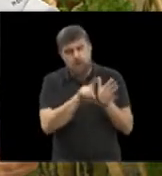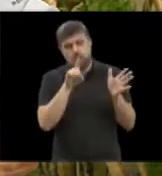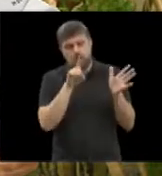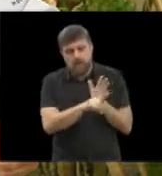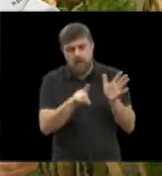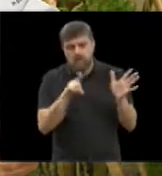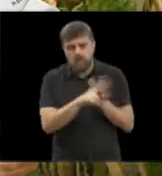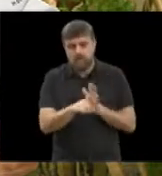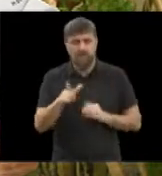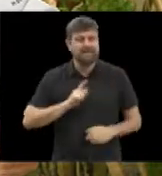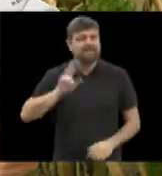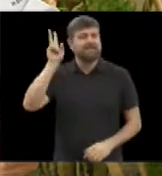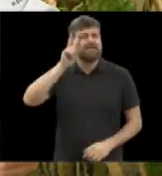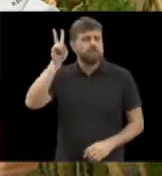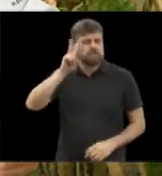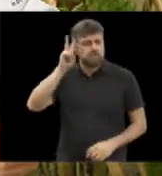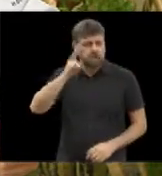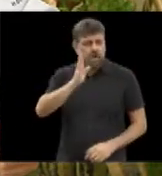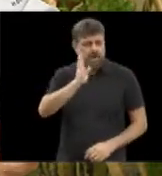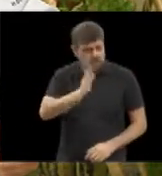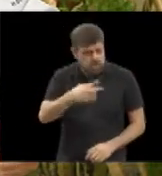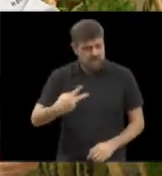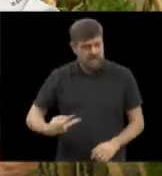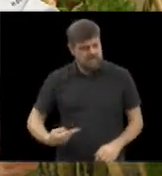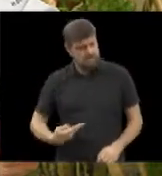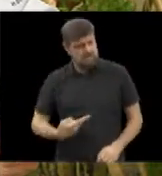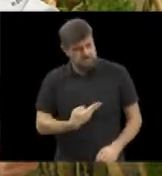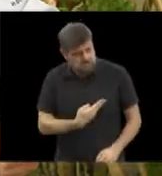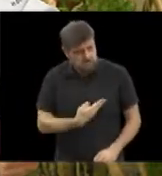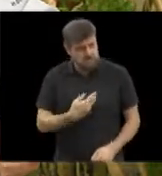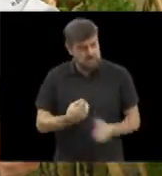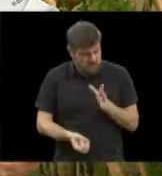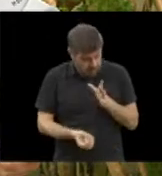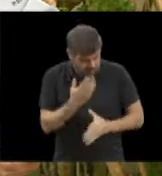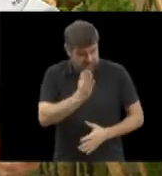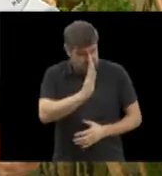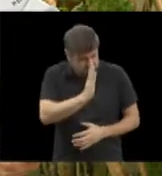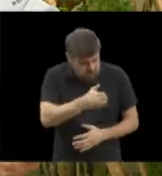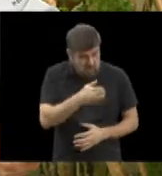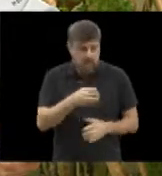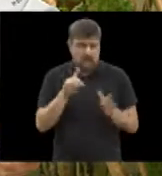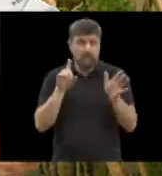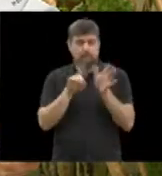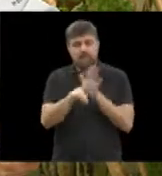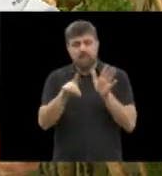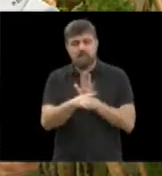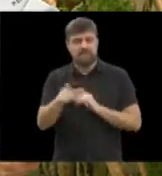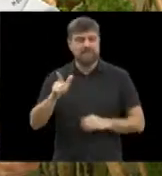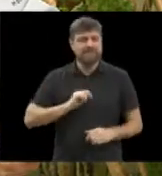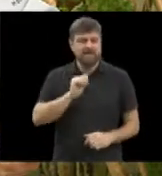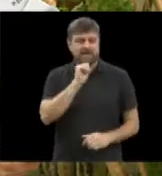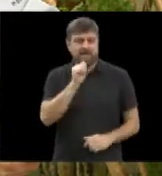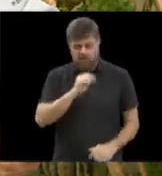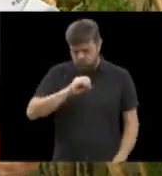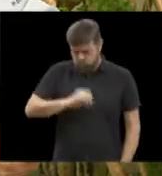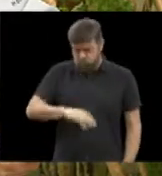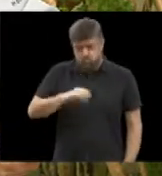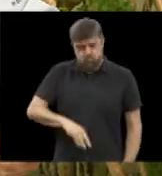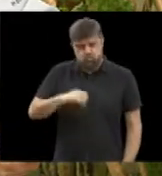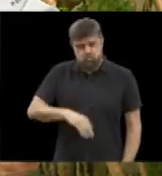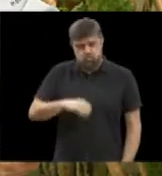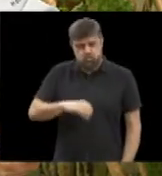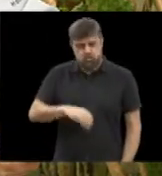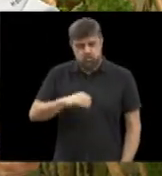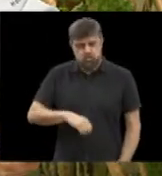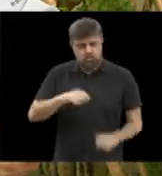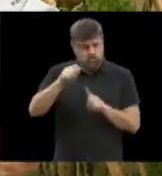você tem algum histórico de ter feito uma cirurgia? Você tem alguma... o teu fluxo é normal? Você